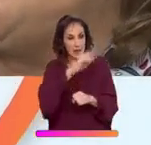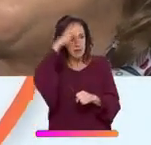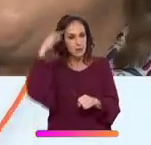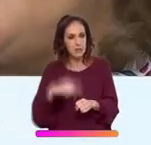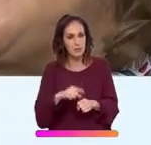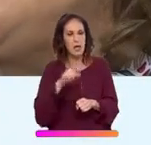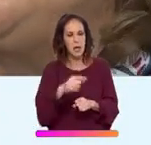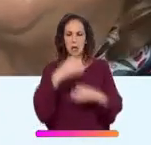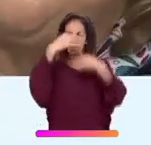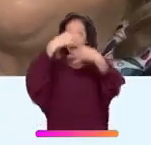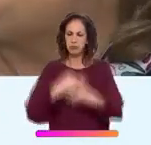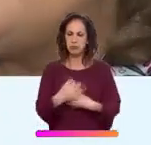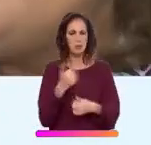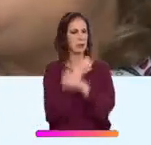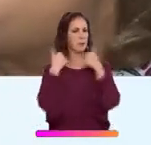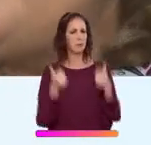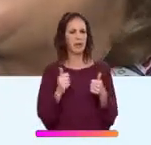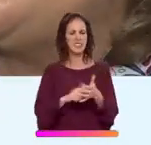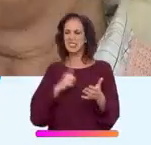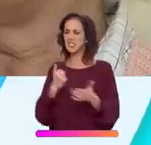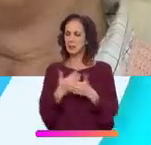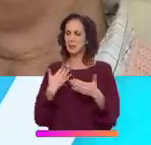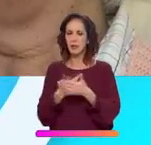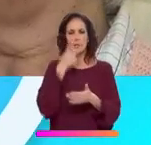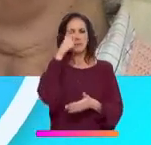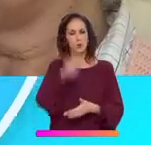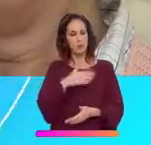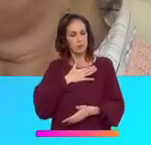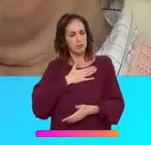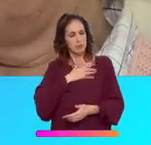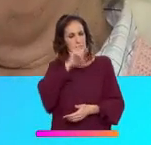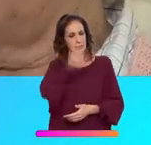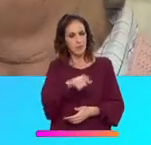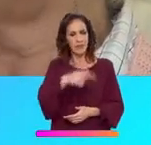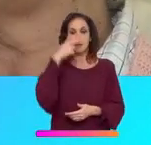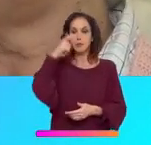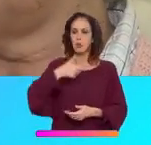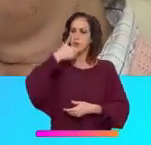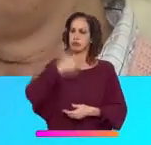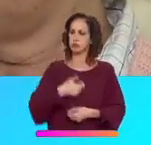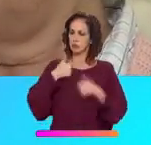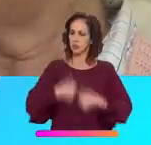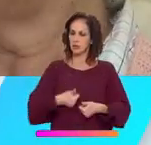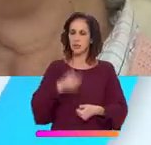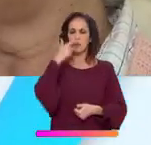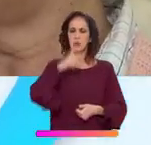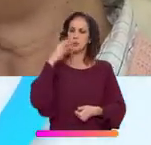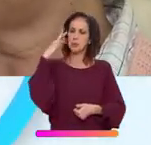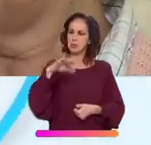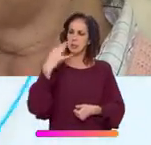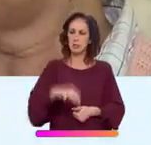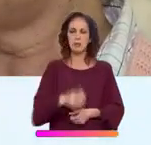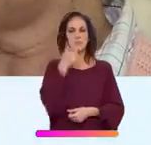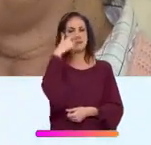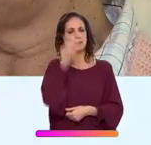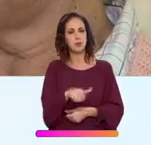comportado sempre lindamente. É uma pessoa que eu admiro muito. É uma pessoa, acho, competente, uma pessoa simples e uma pessoa que